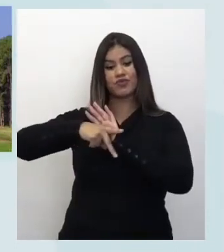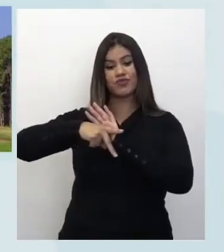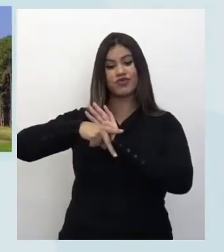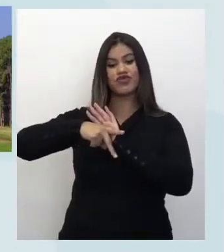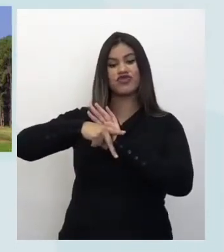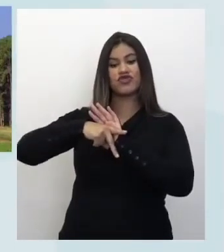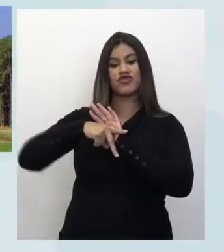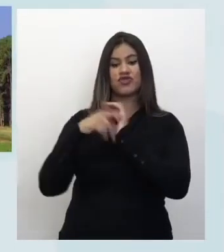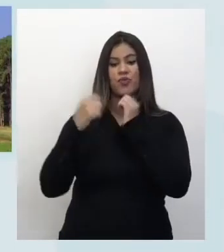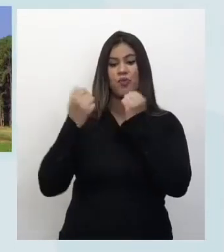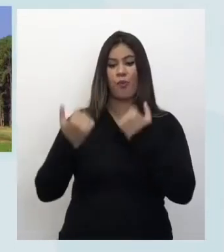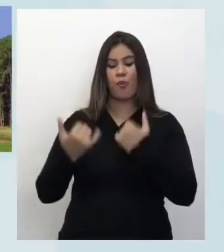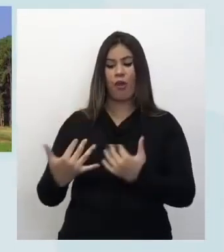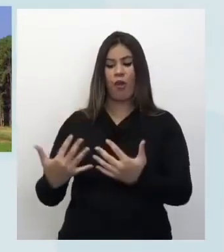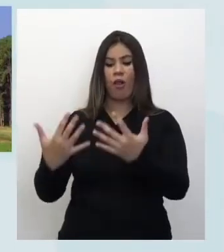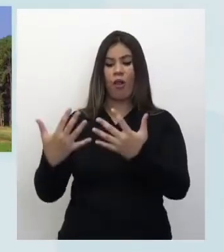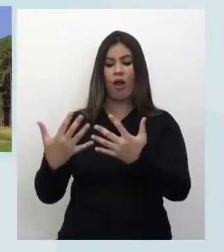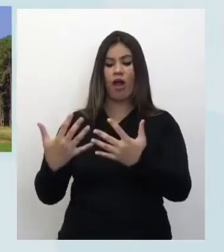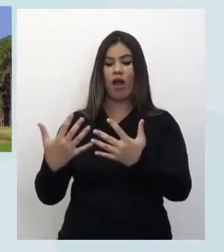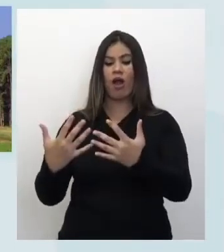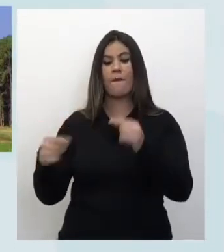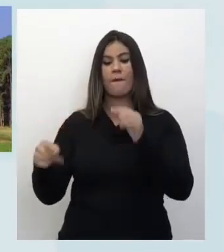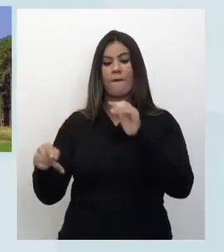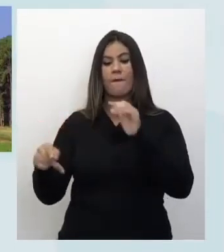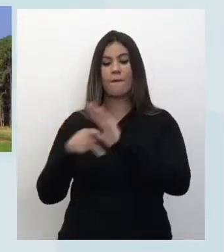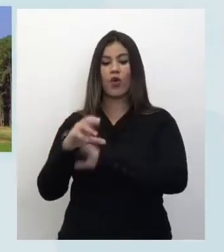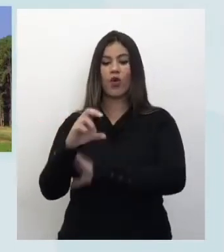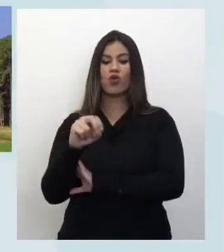cultivadas aí no Kansas, né, nos Estados Unidos.